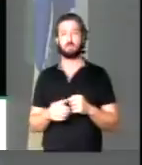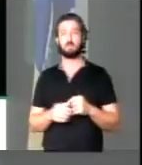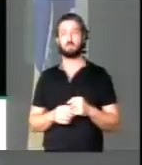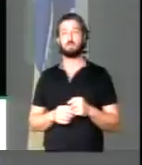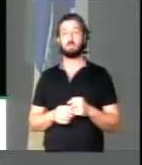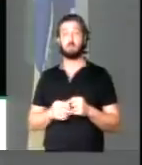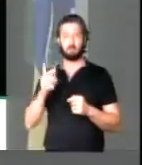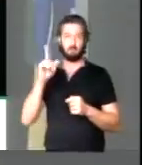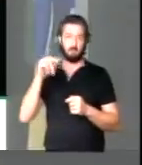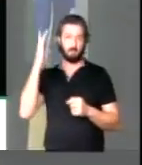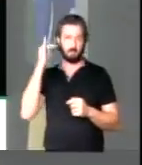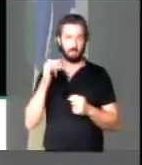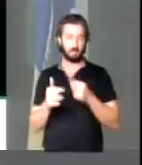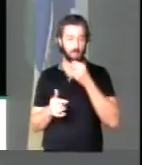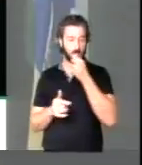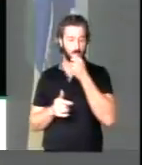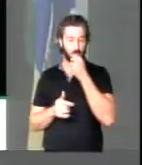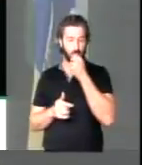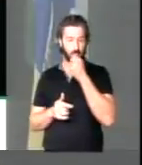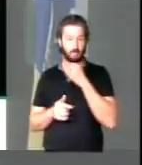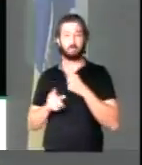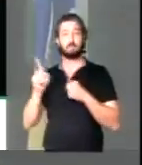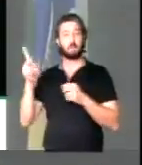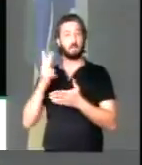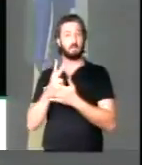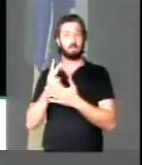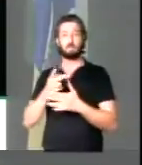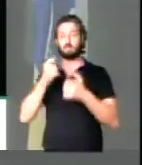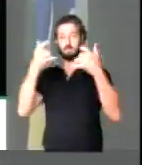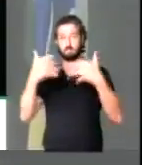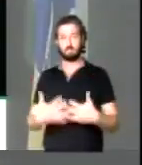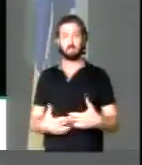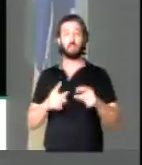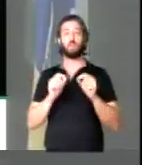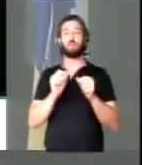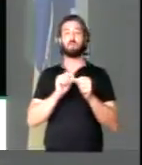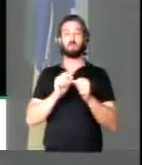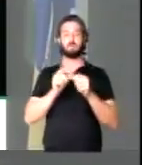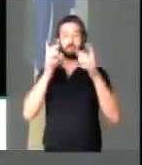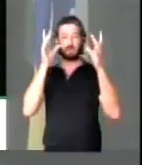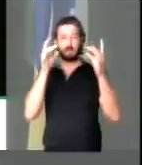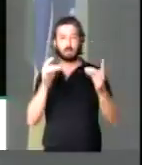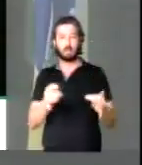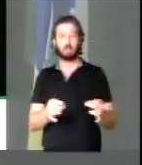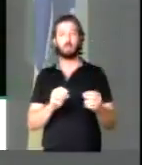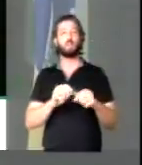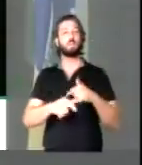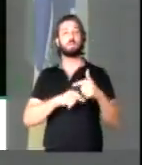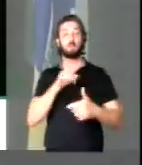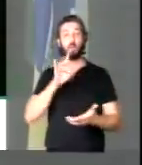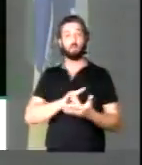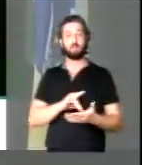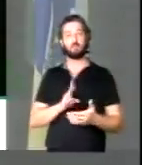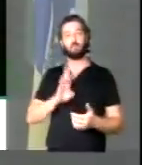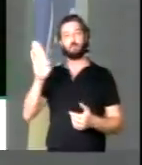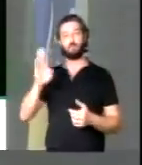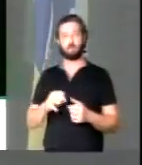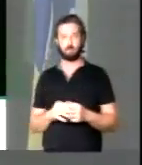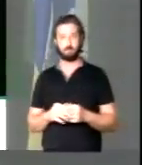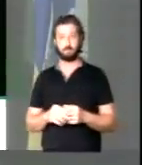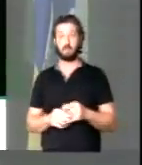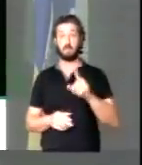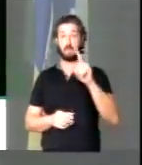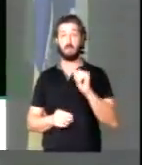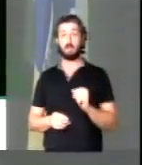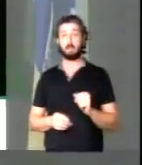já vai ser amanhã, e eles próprios farão um relato mais preciso sobre essa missão oficial, que, diga-se